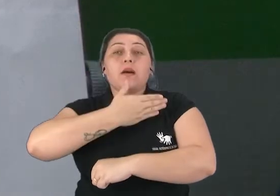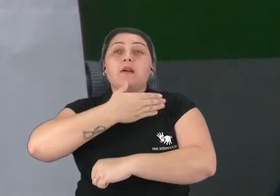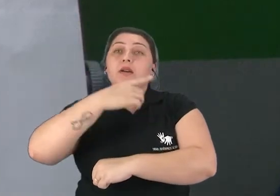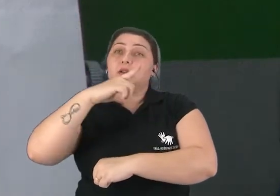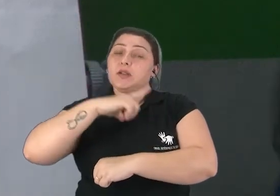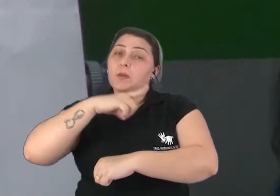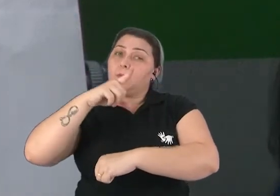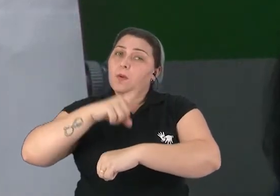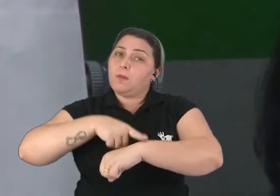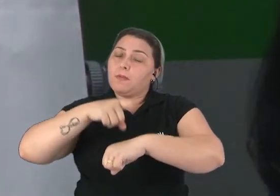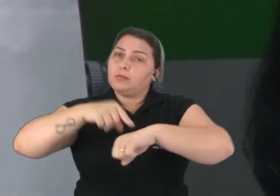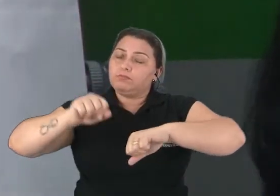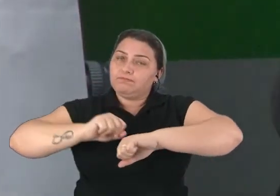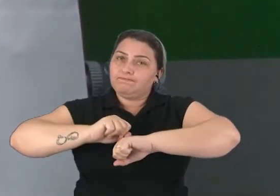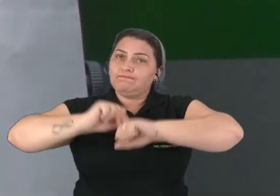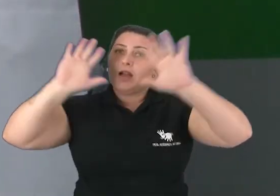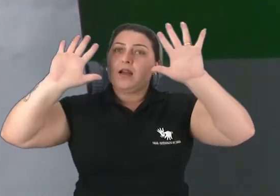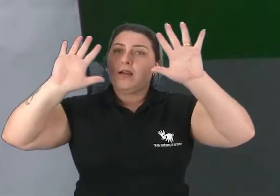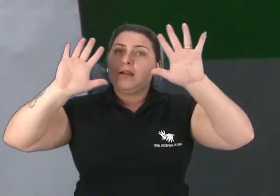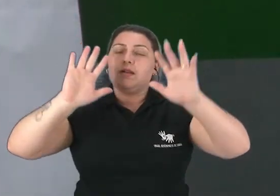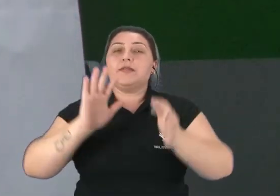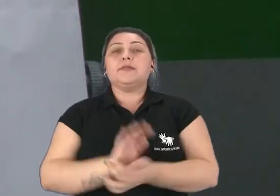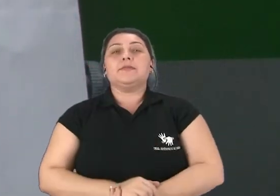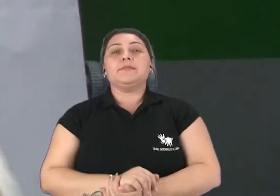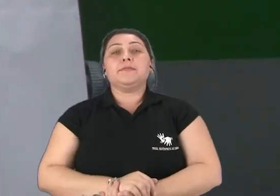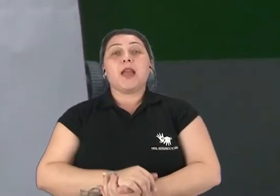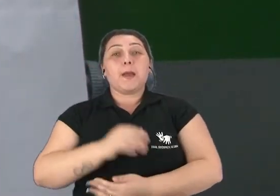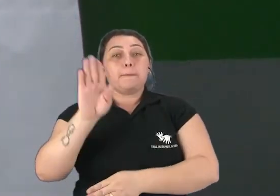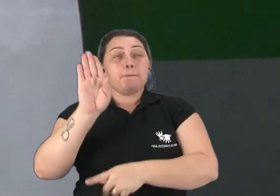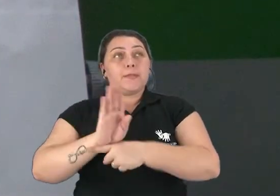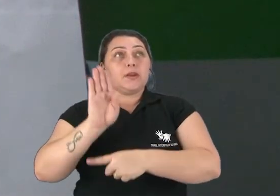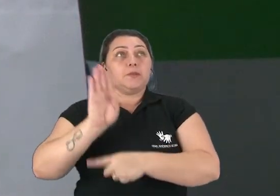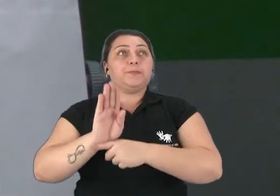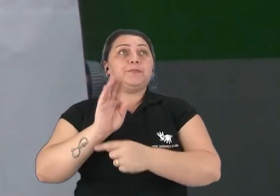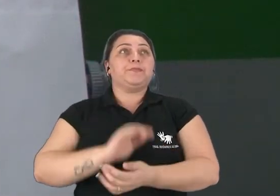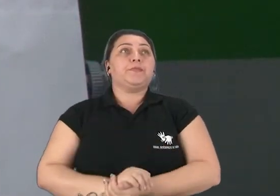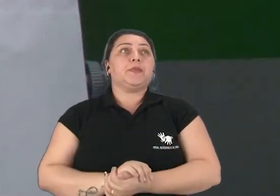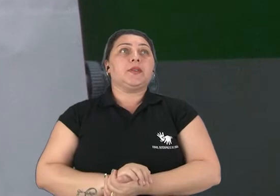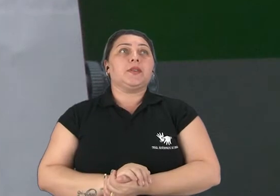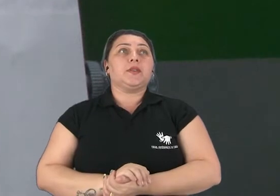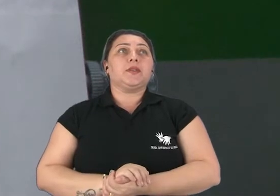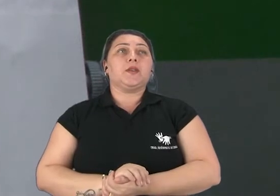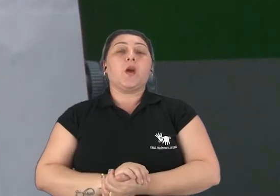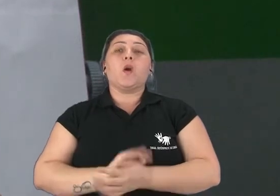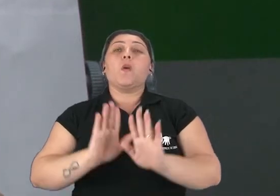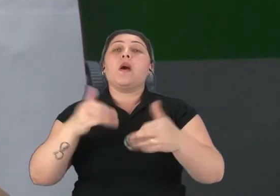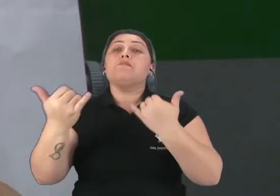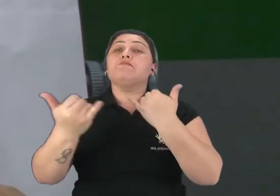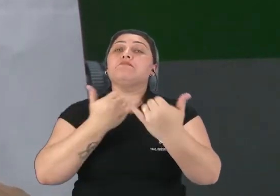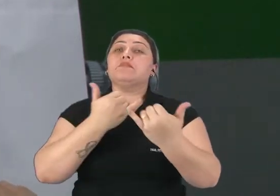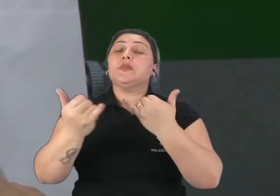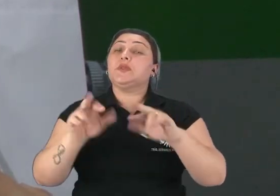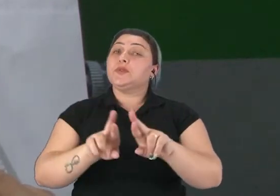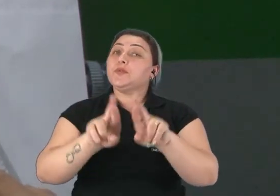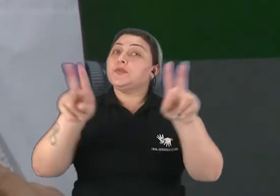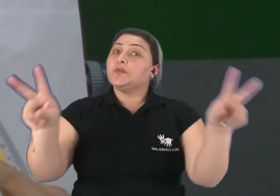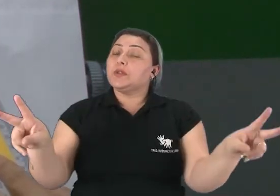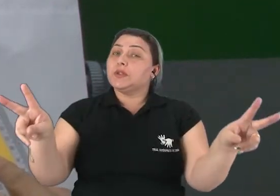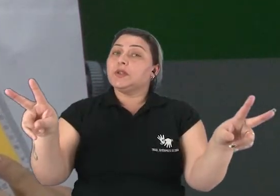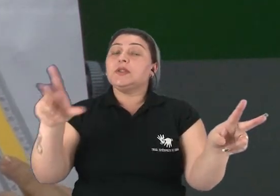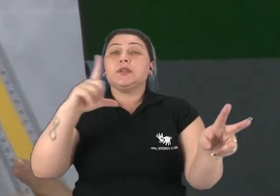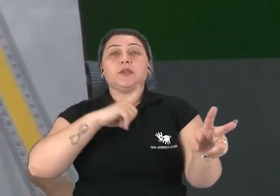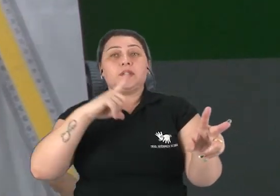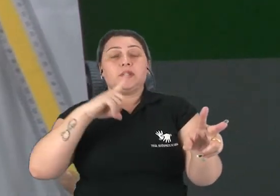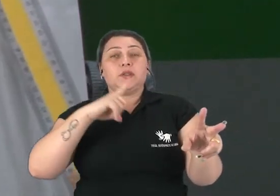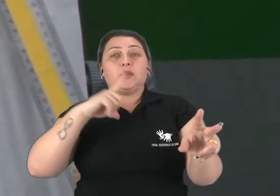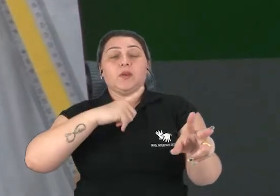Esse momento mágico aí. Vamos para a questão B. Que semelhanças e diferenças eles